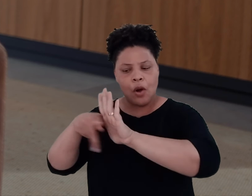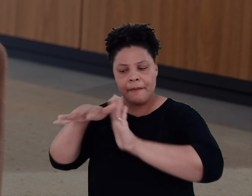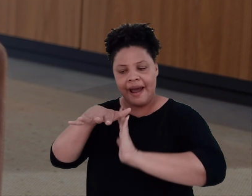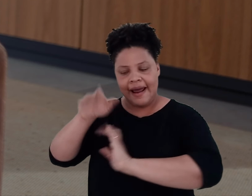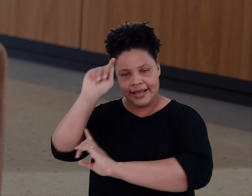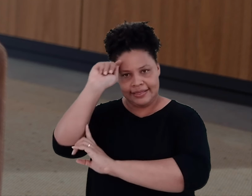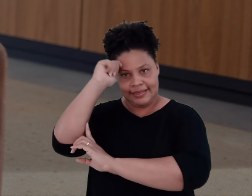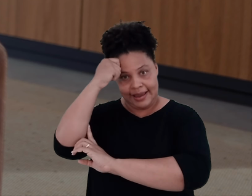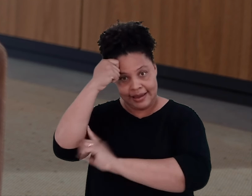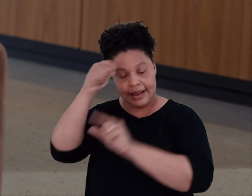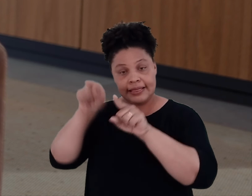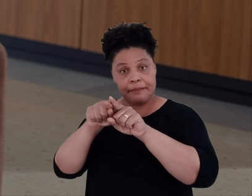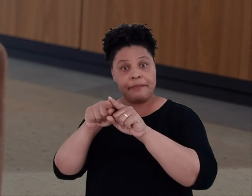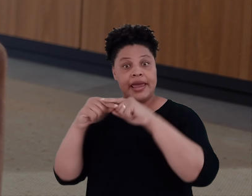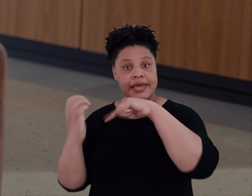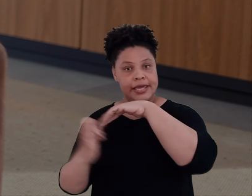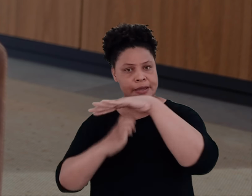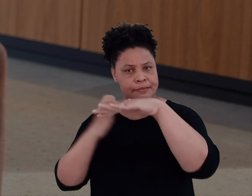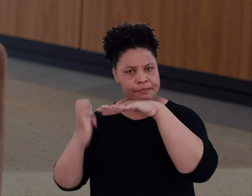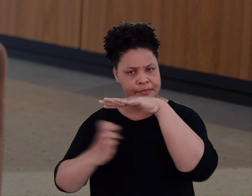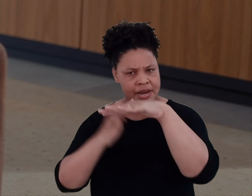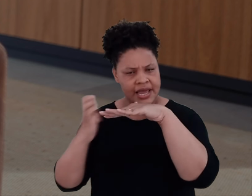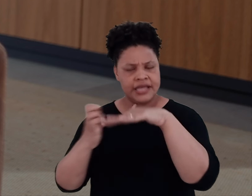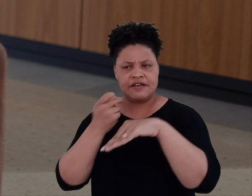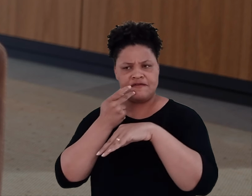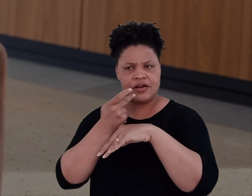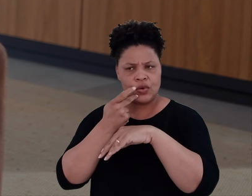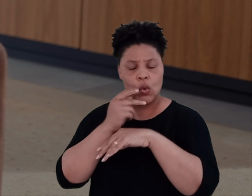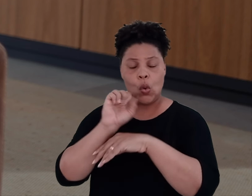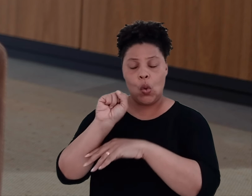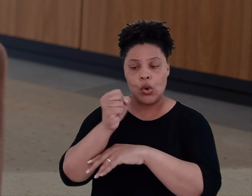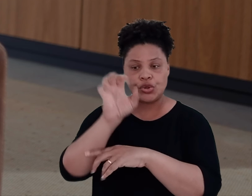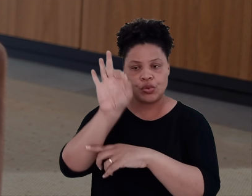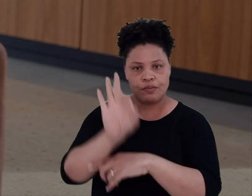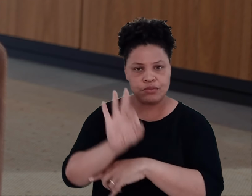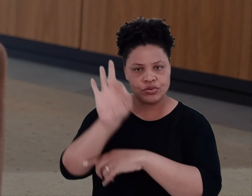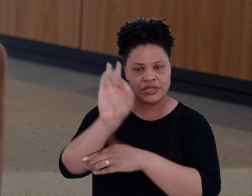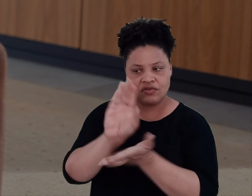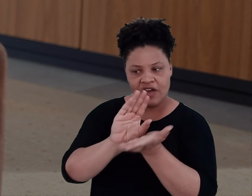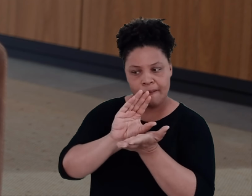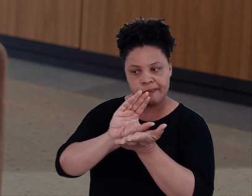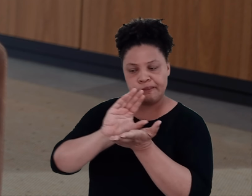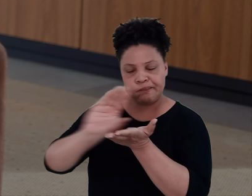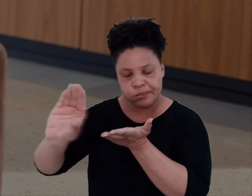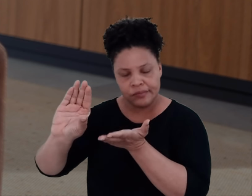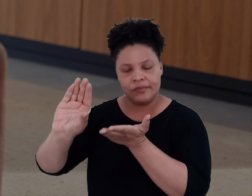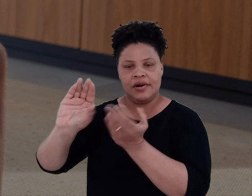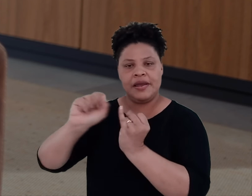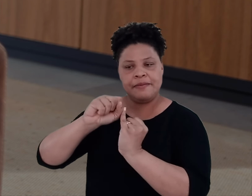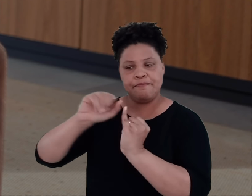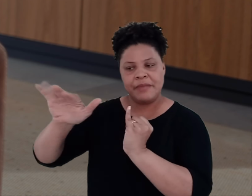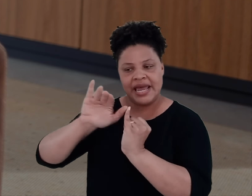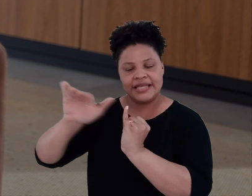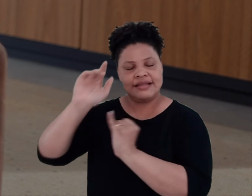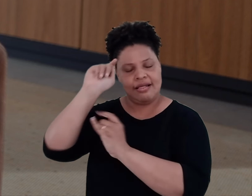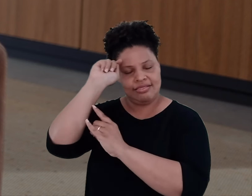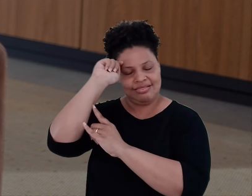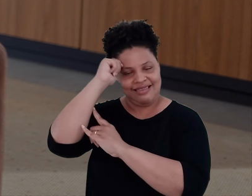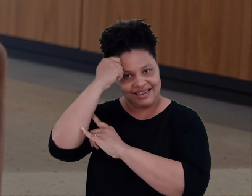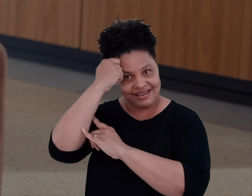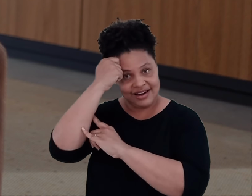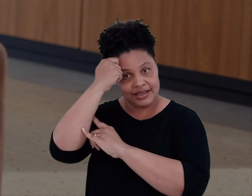Recentemente, montadoras americanas anunciaram que irão destinar 8% de sua verba publicitária para empresas de mídia negra. Ações